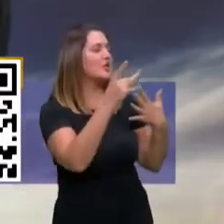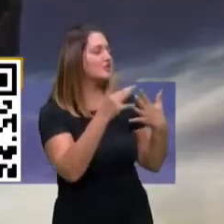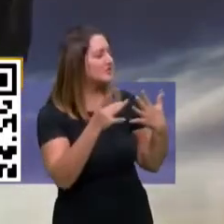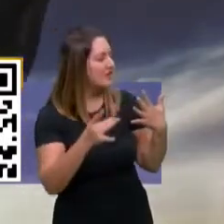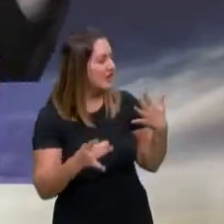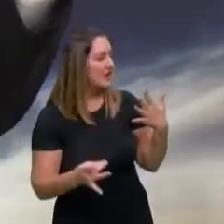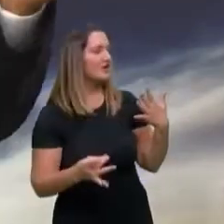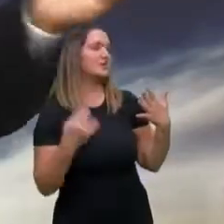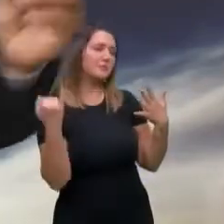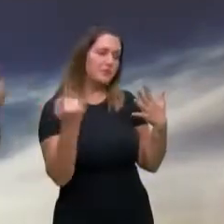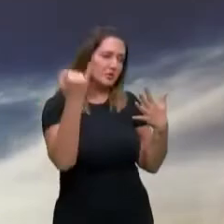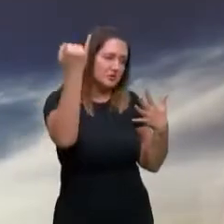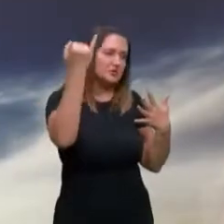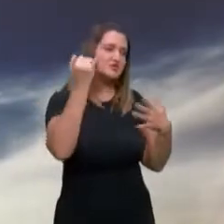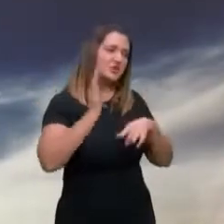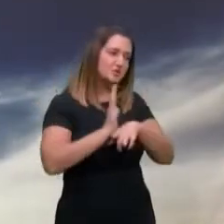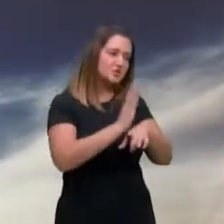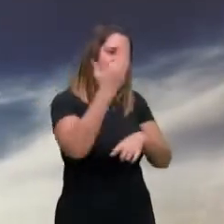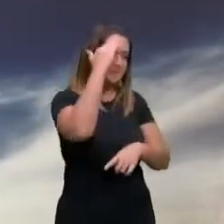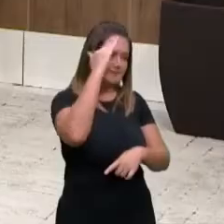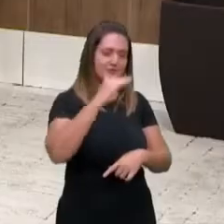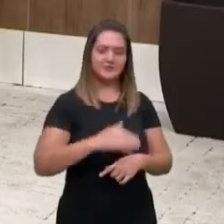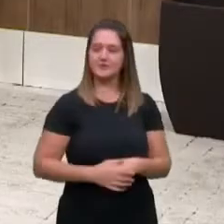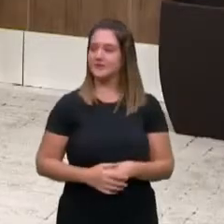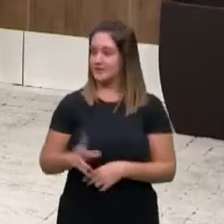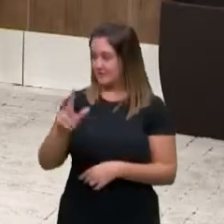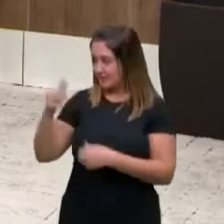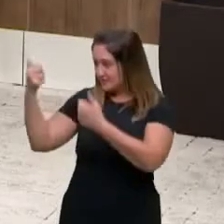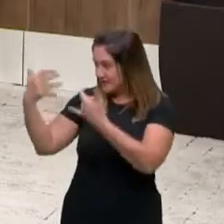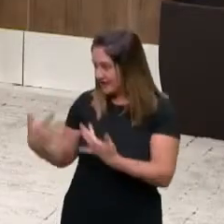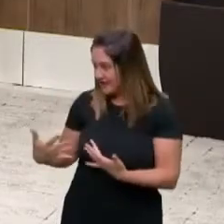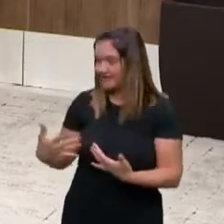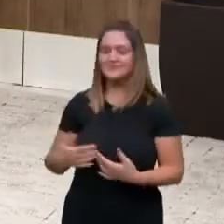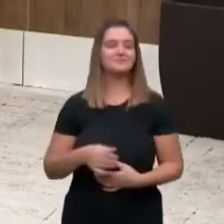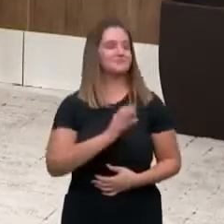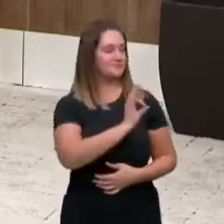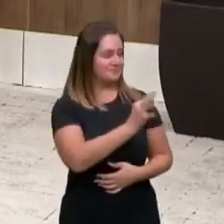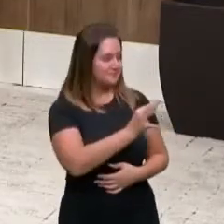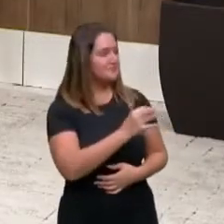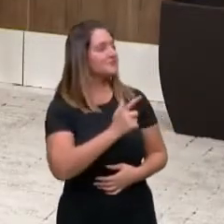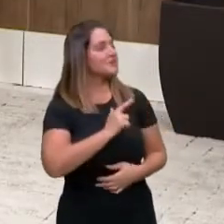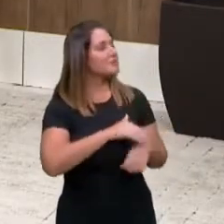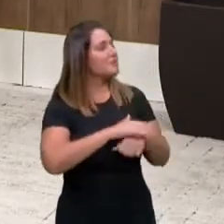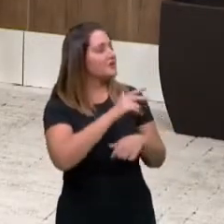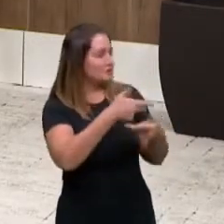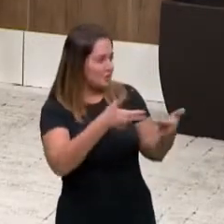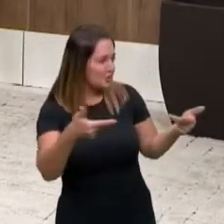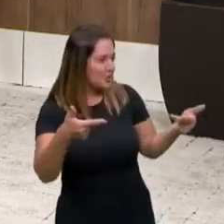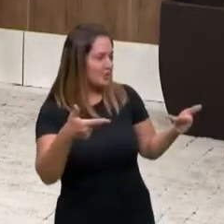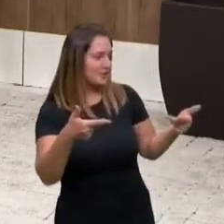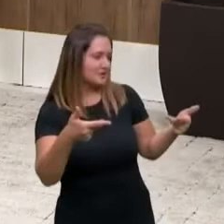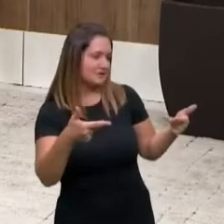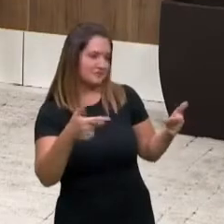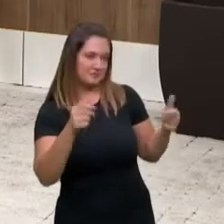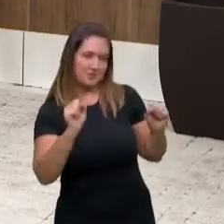E são esses detalhes que vão fazer a diferença. E só vai trazer todos os detalhes para a gente hoje. E tem mais uma coisinha, se você me permitir. Claro.